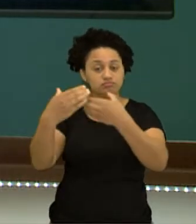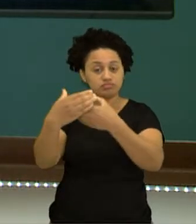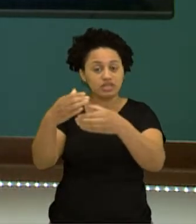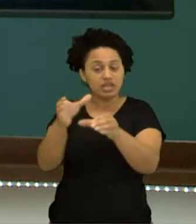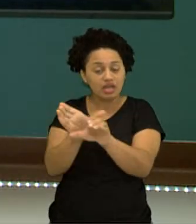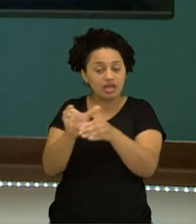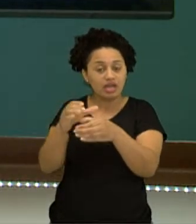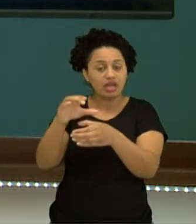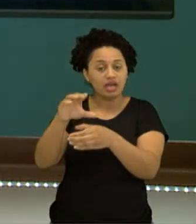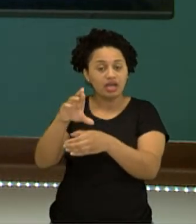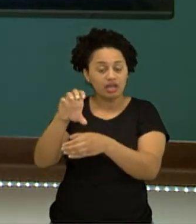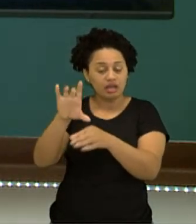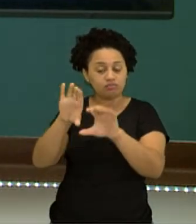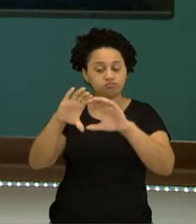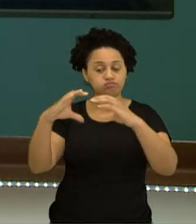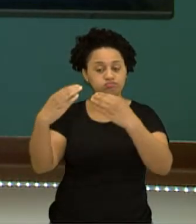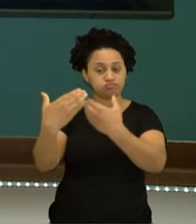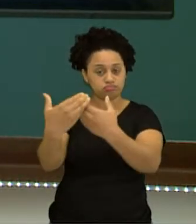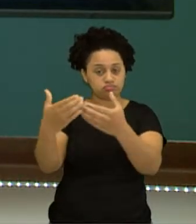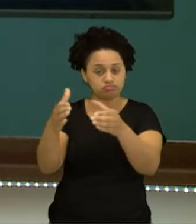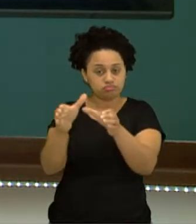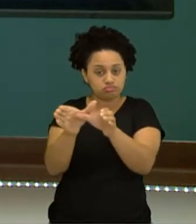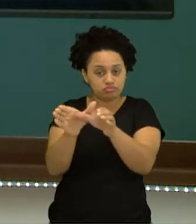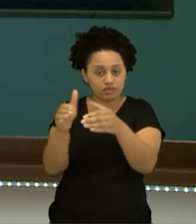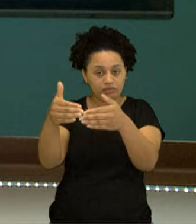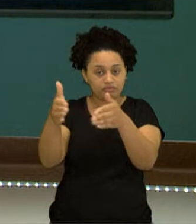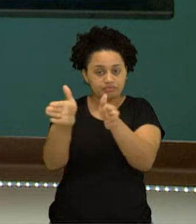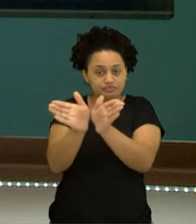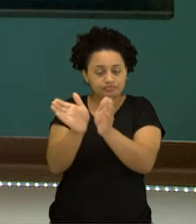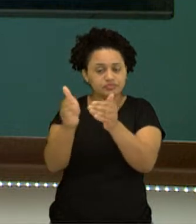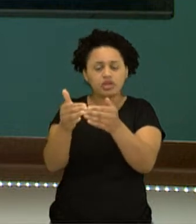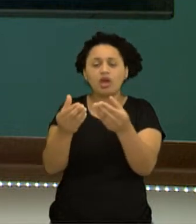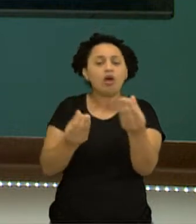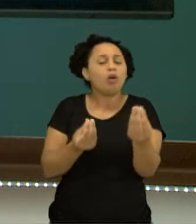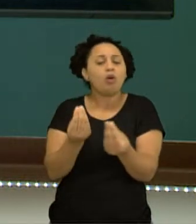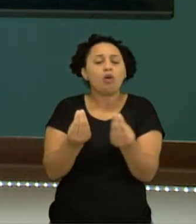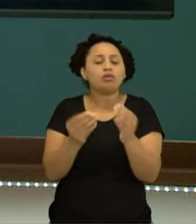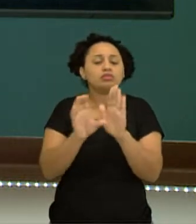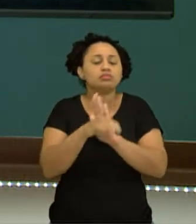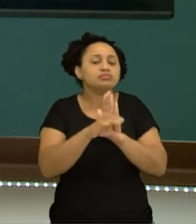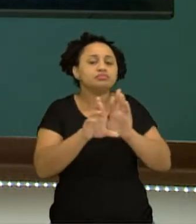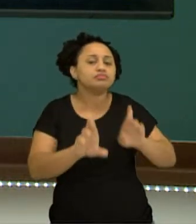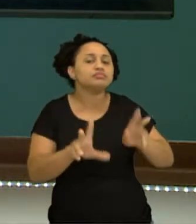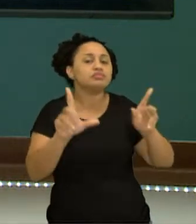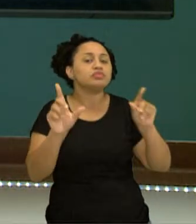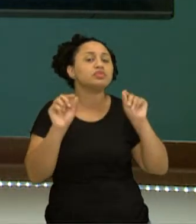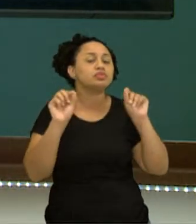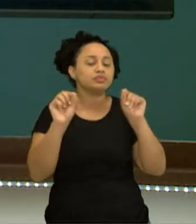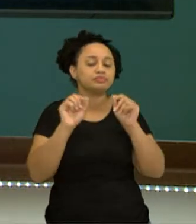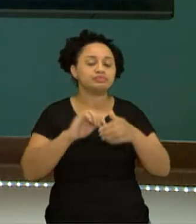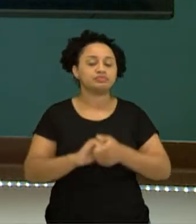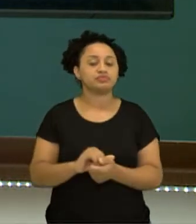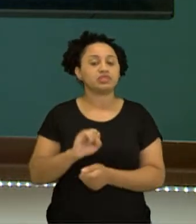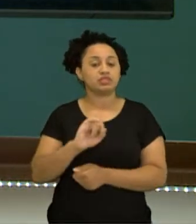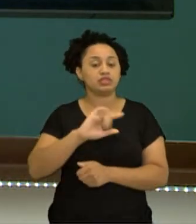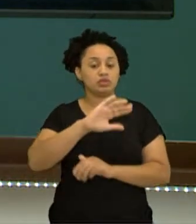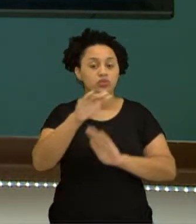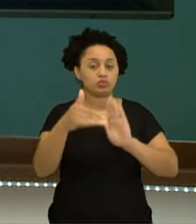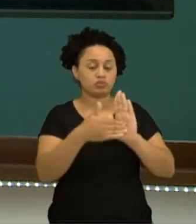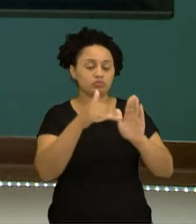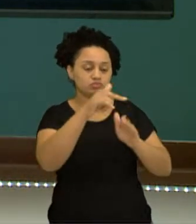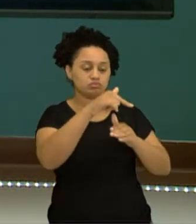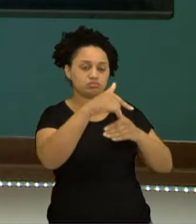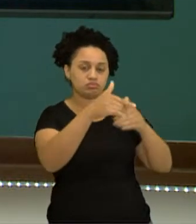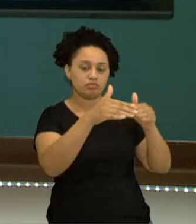por isso que a gente chama de corpo redondo. Como é que a gente diferencia? Qual o conceito da diferenciação? Se todas as faces de